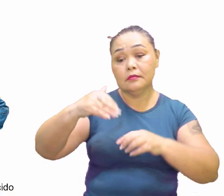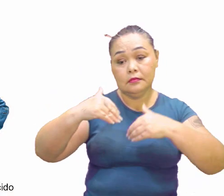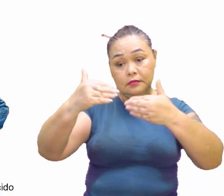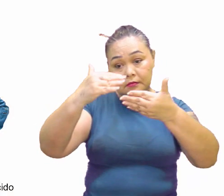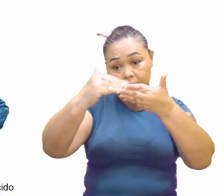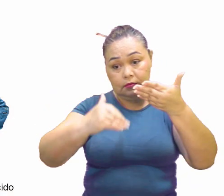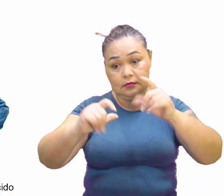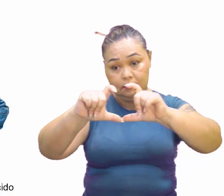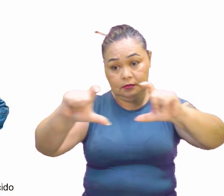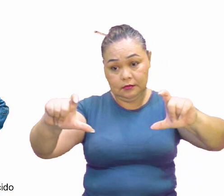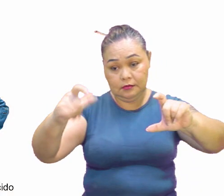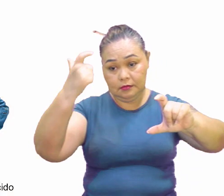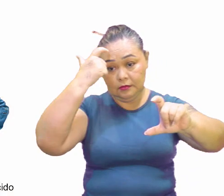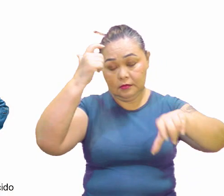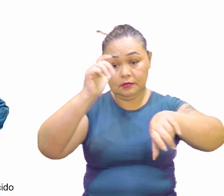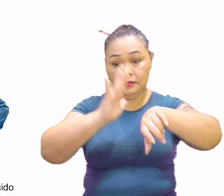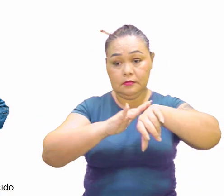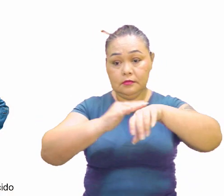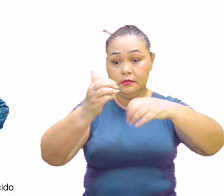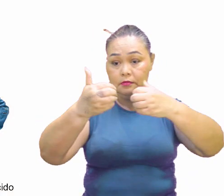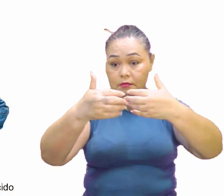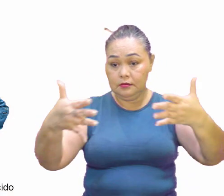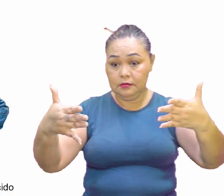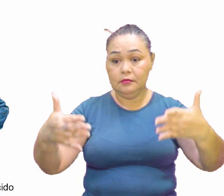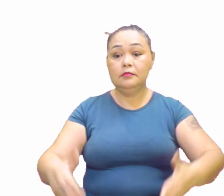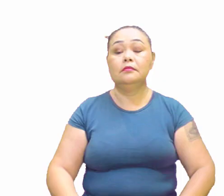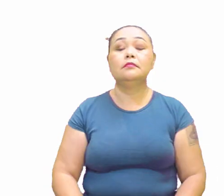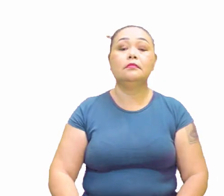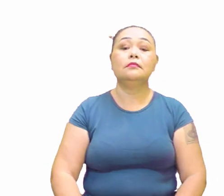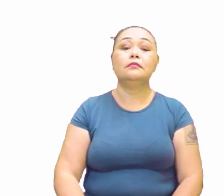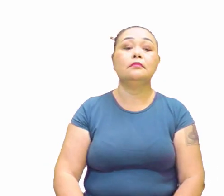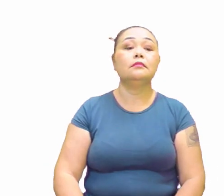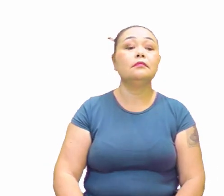logo no início da sua ideia, na sua introdução.